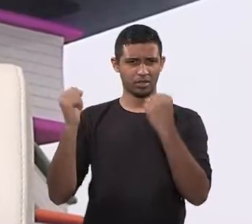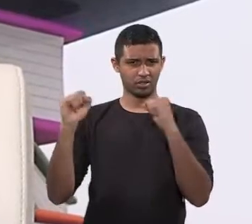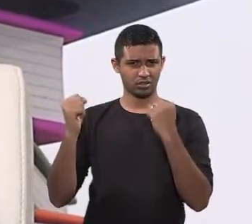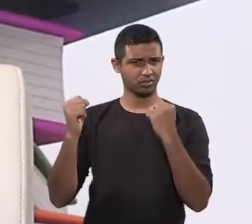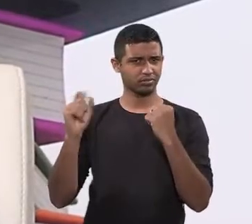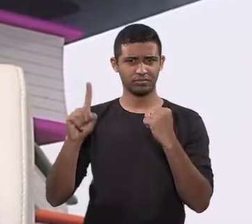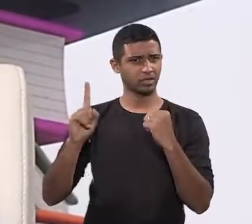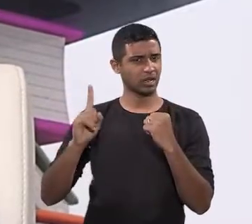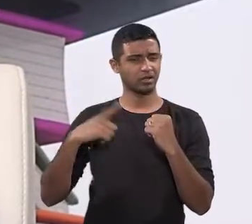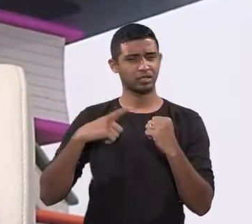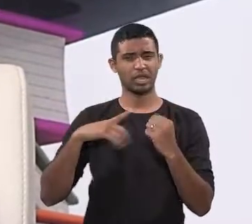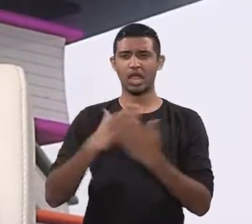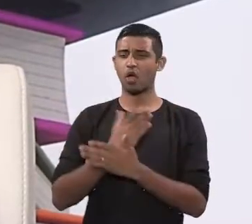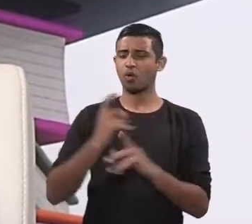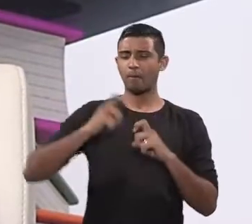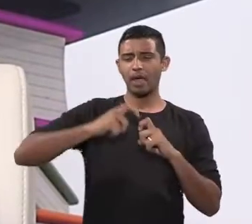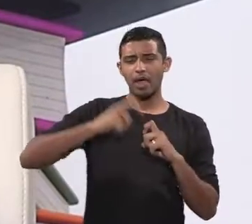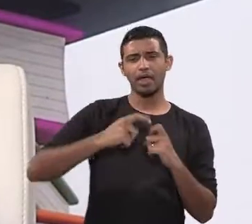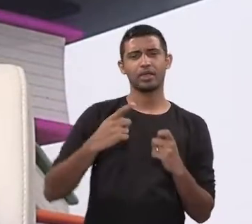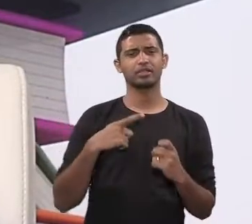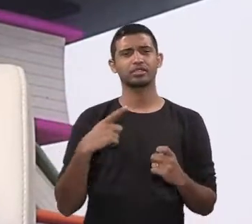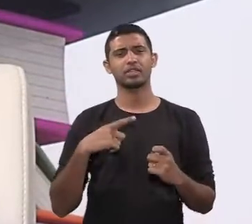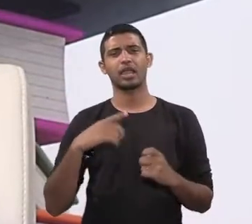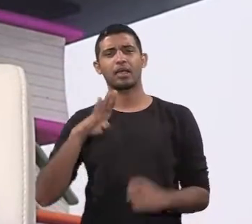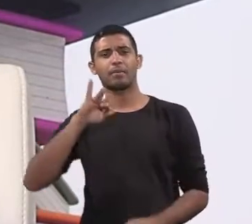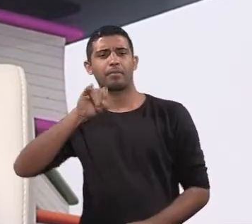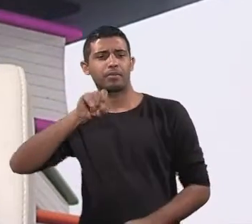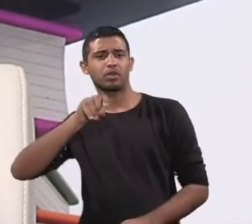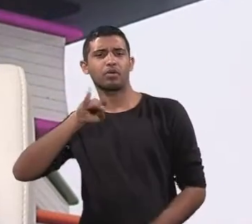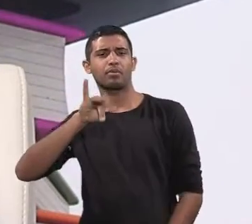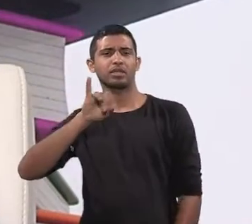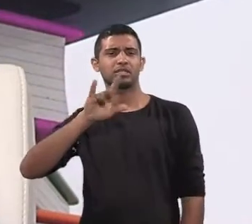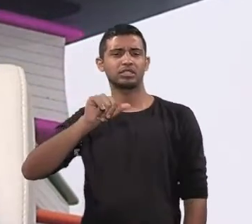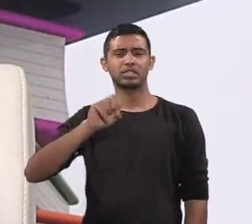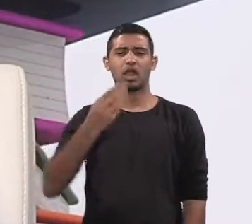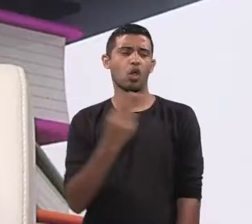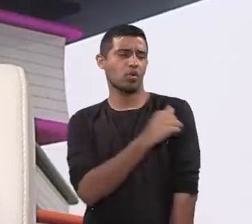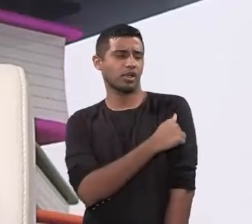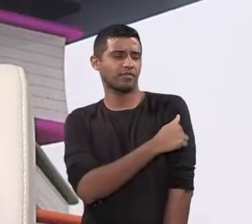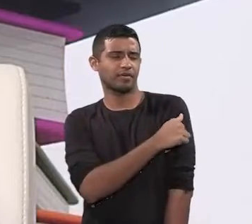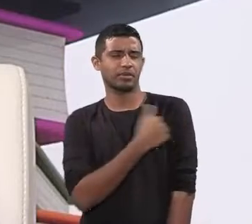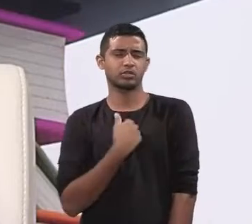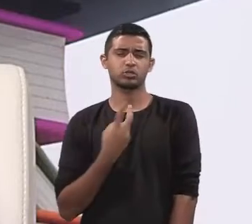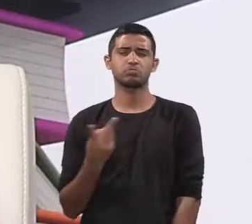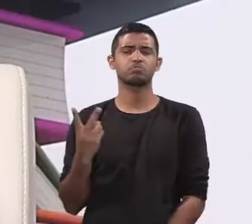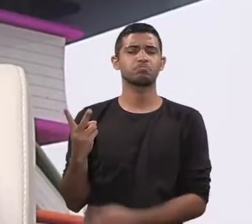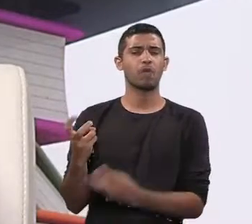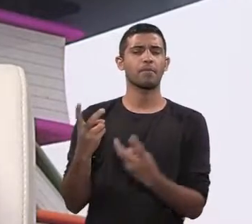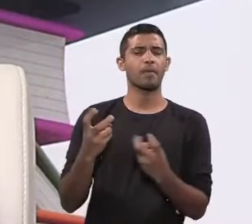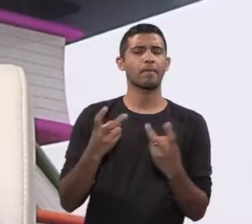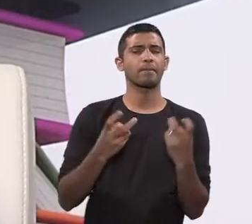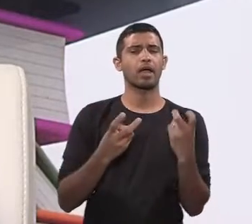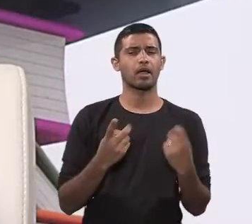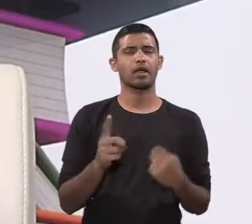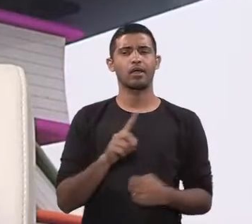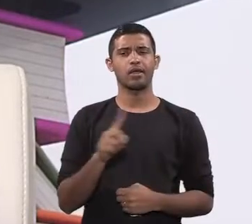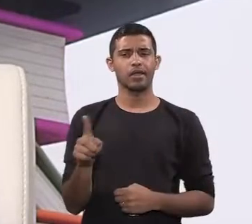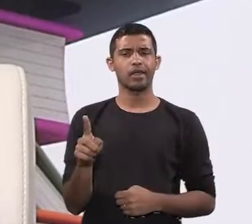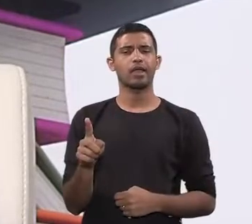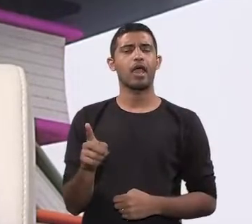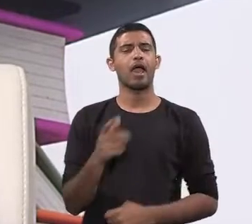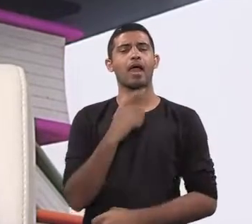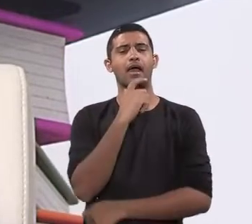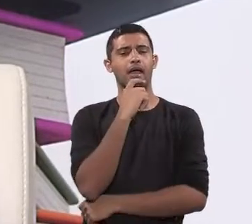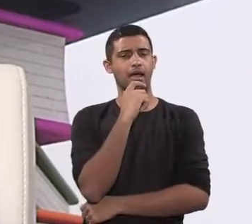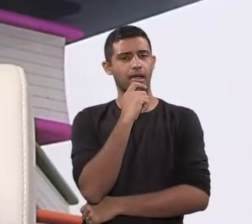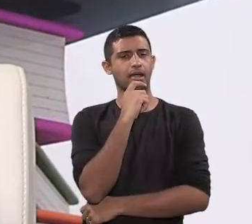física. Tem alunos no curso de medicina veterinária, tem alunos na biomedicina, tem alunos na enfermagem. Então a gente percebe de fato, né, com o que os